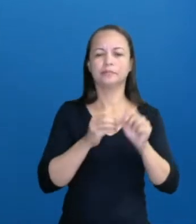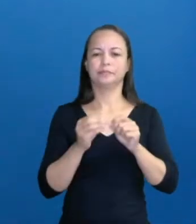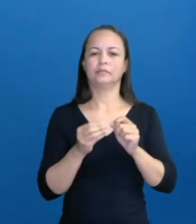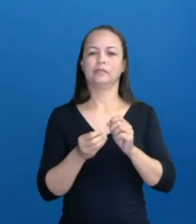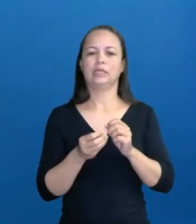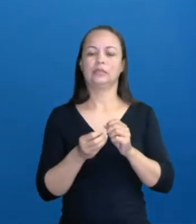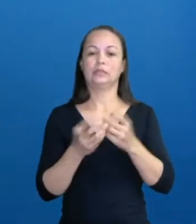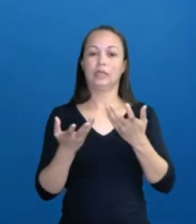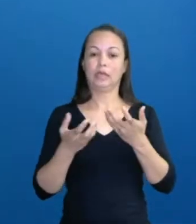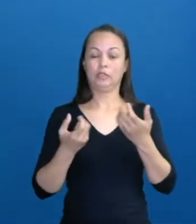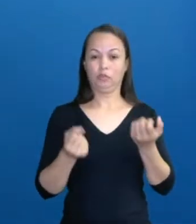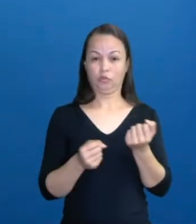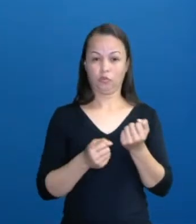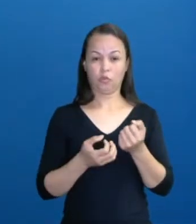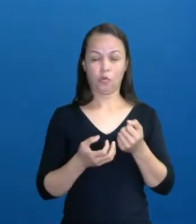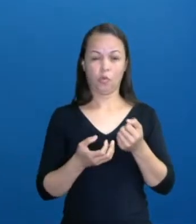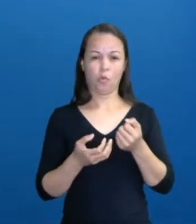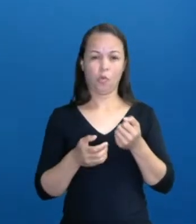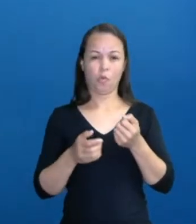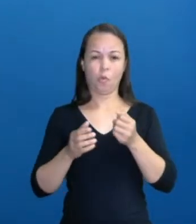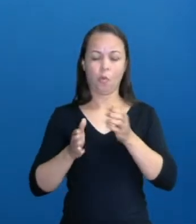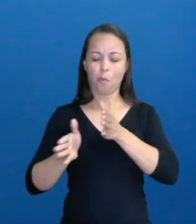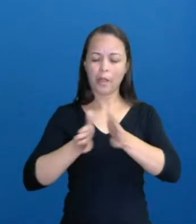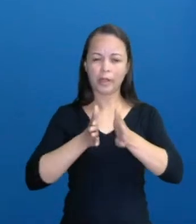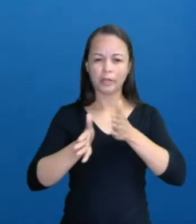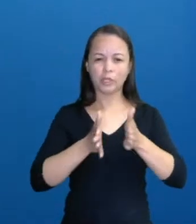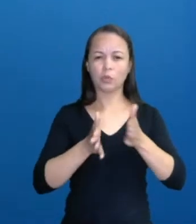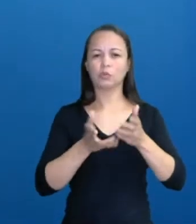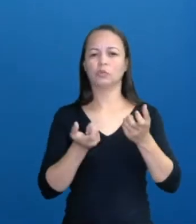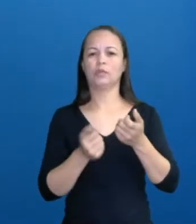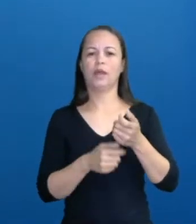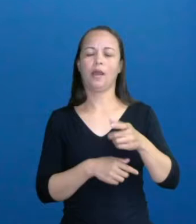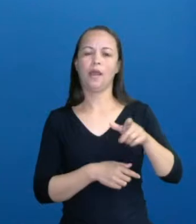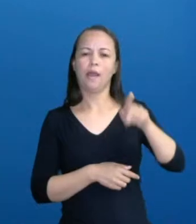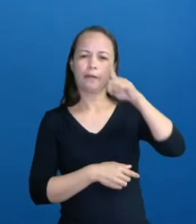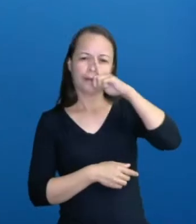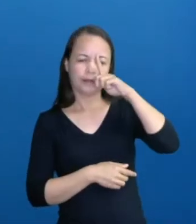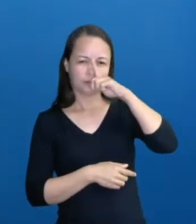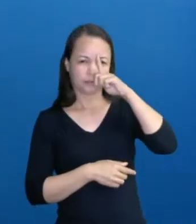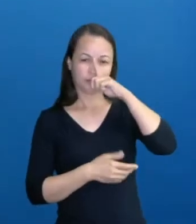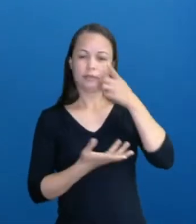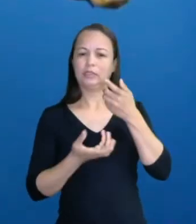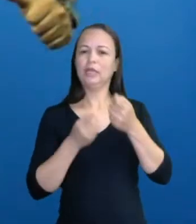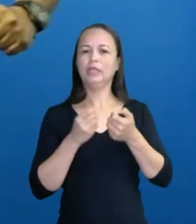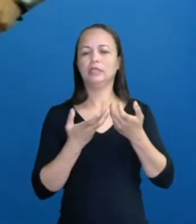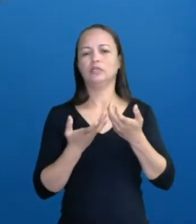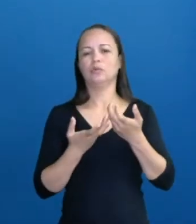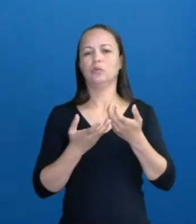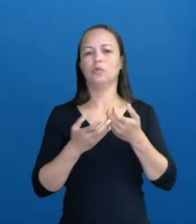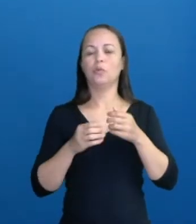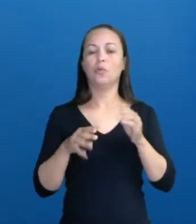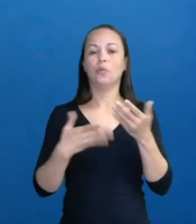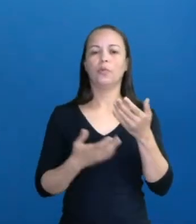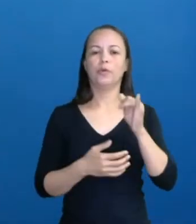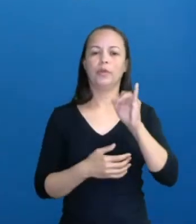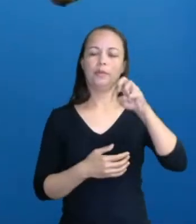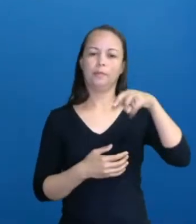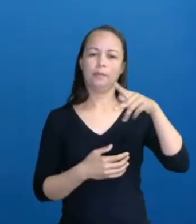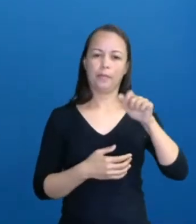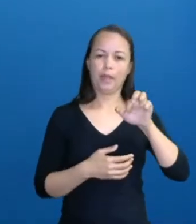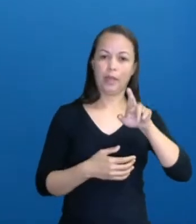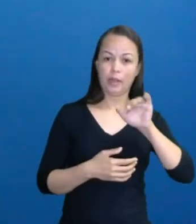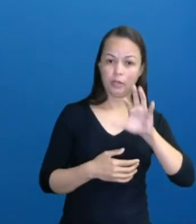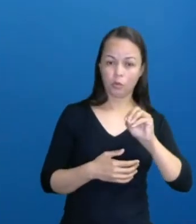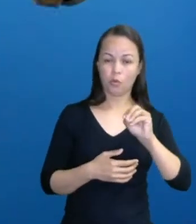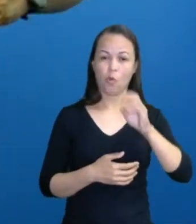saiu-se do período robusto da Grécia e do Império Romano, da grande Roma,